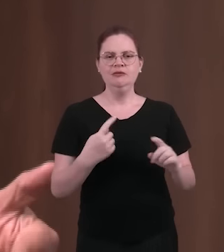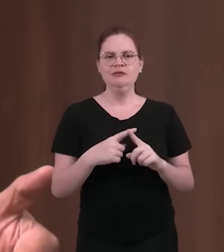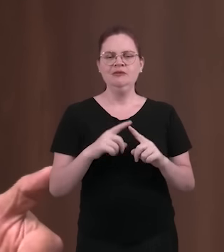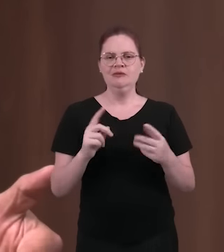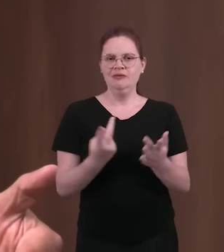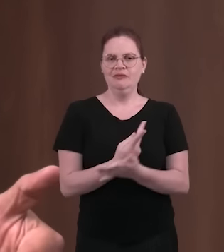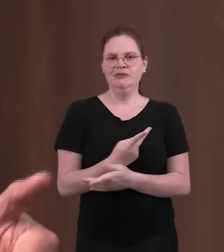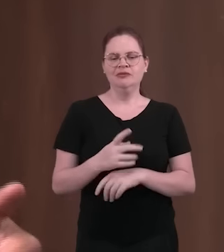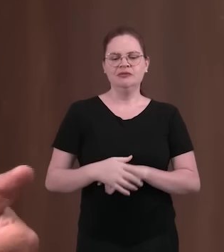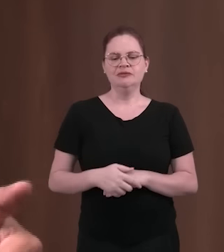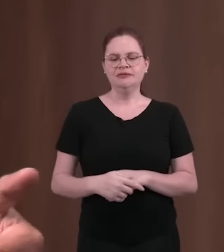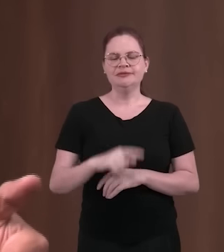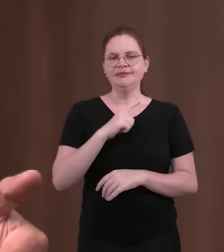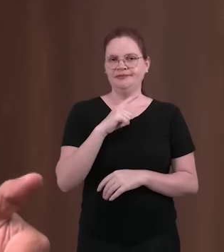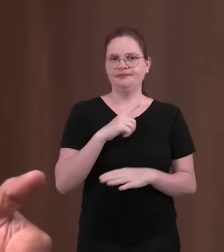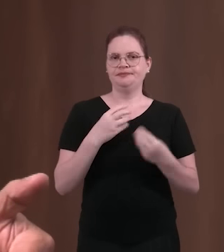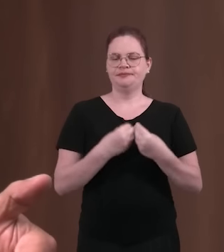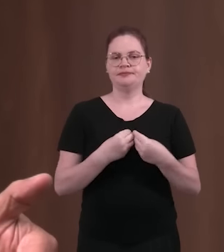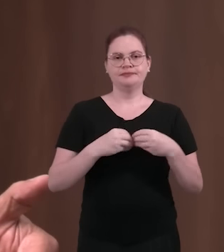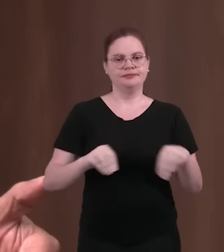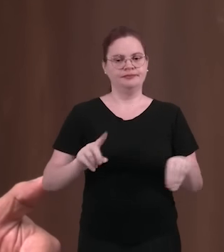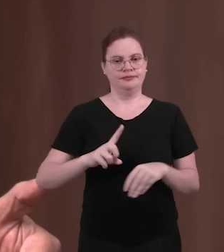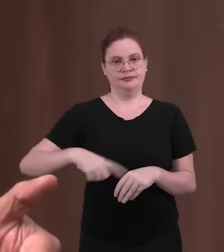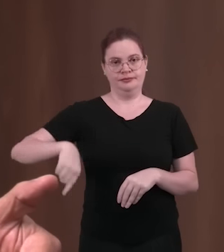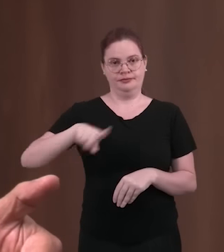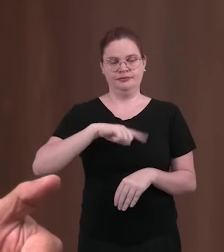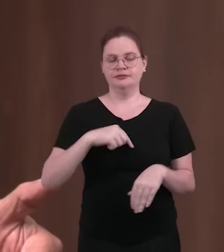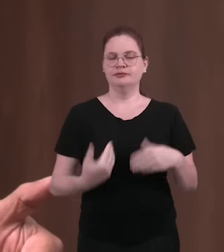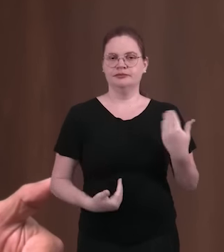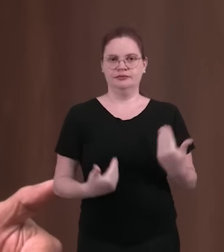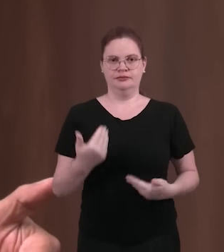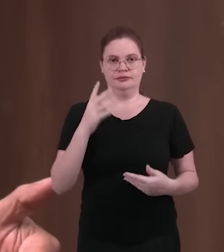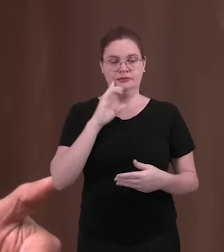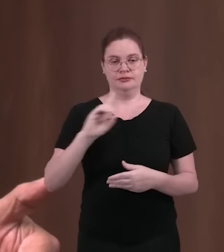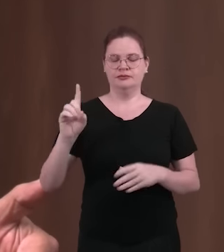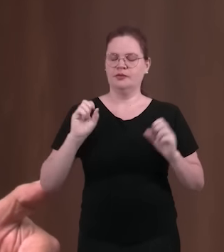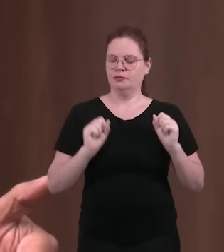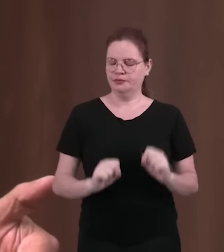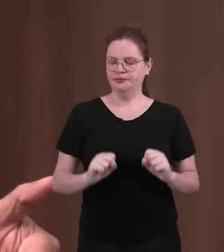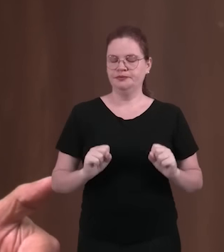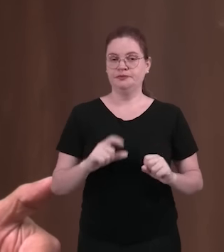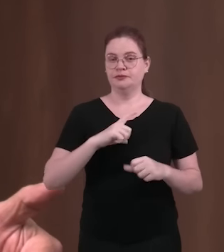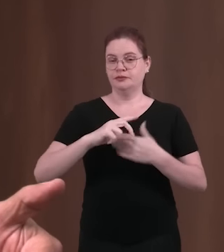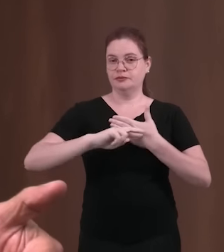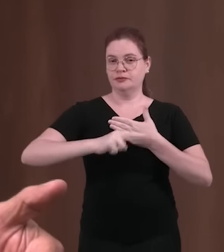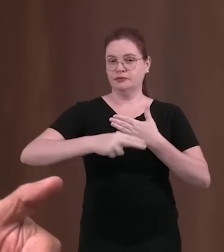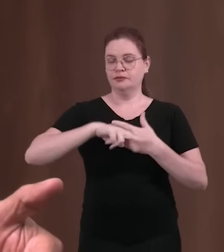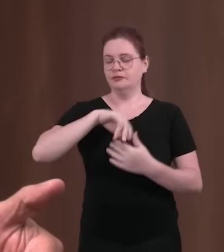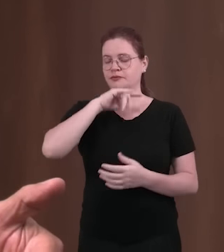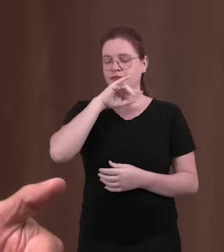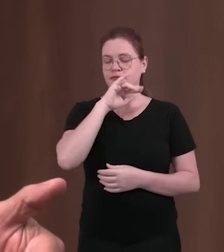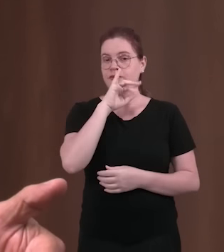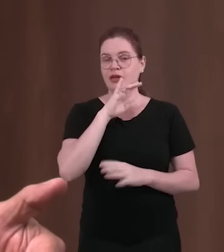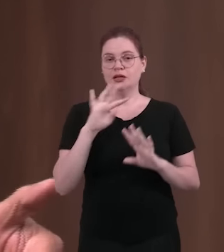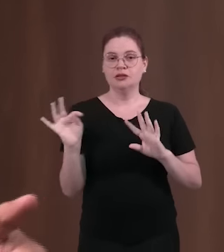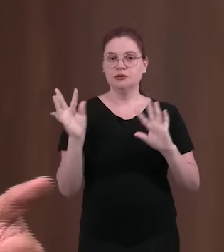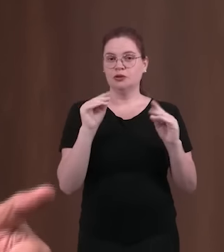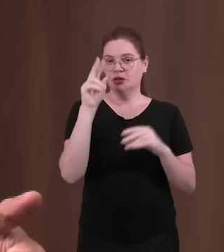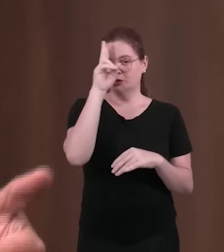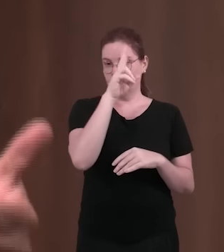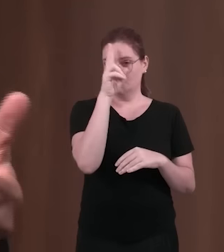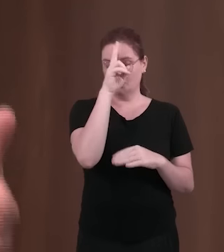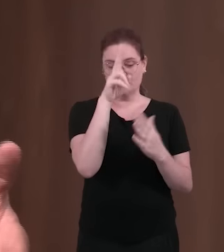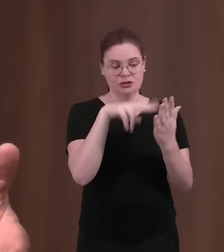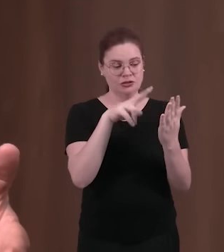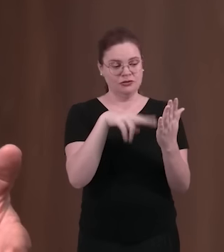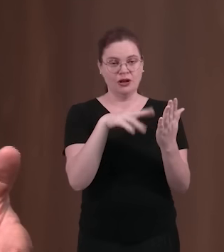isso traz um grande prejuízo ao povo de Deus. Isso traz consequências em toda a história,